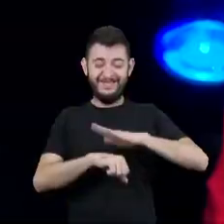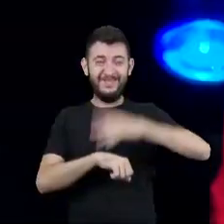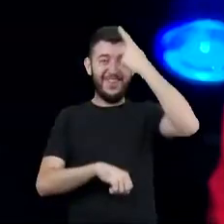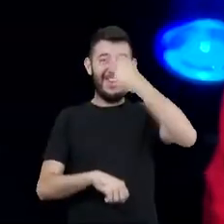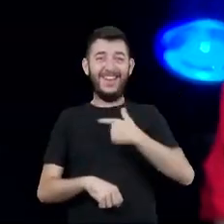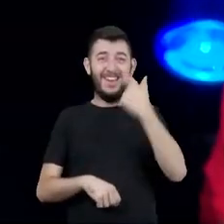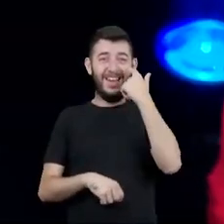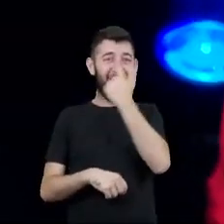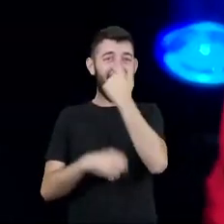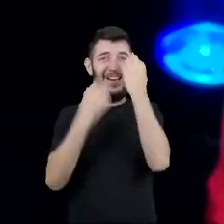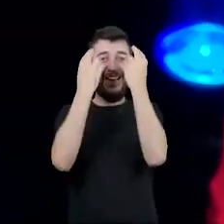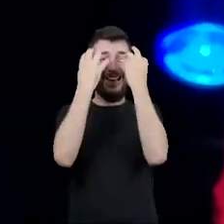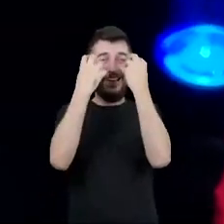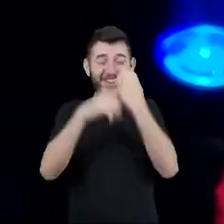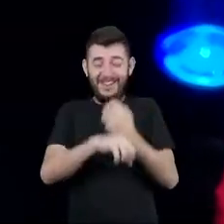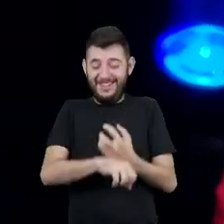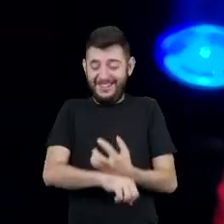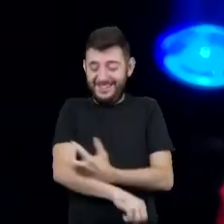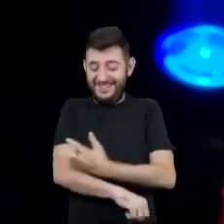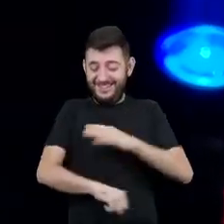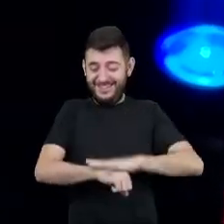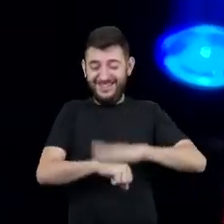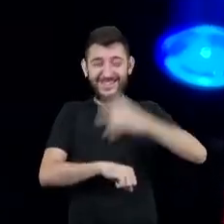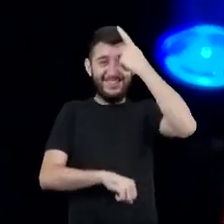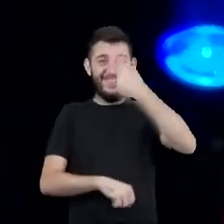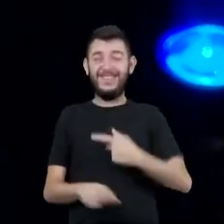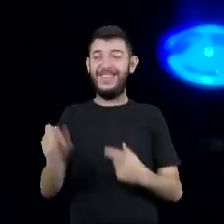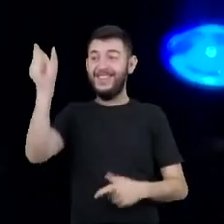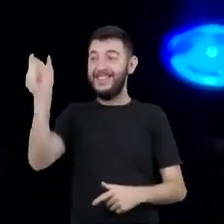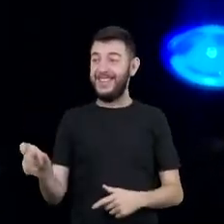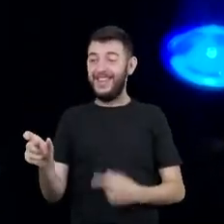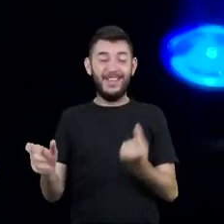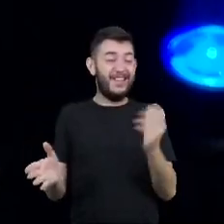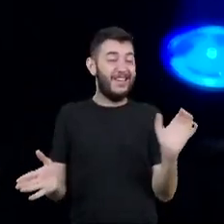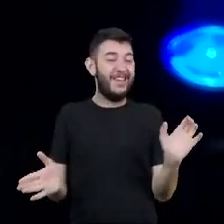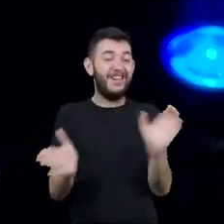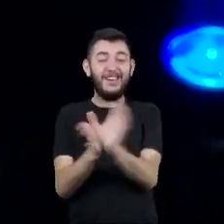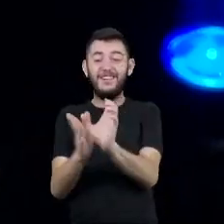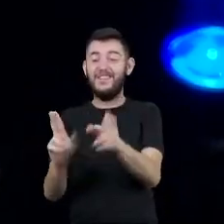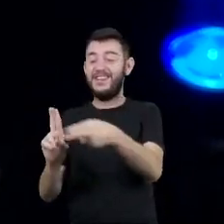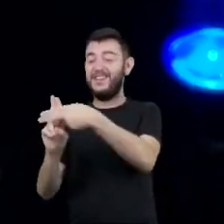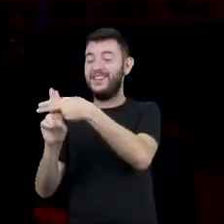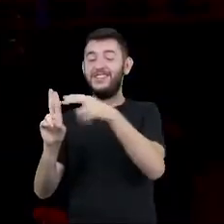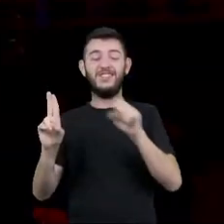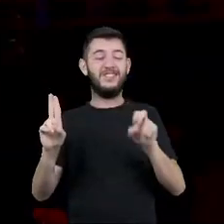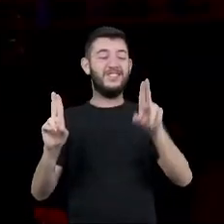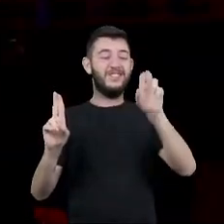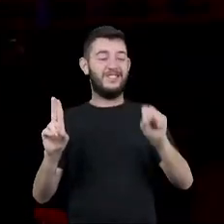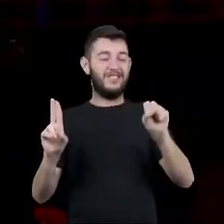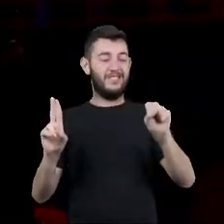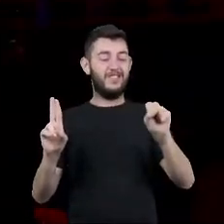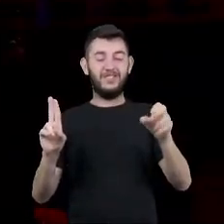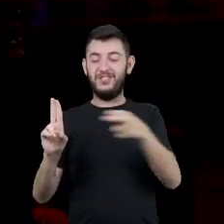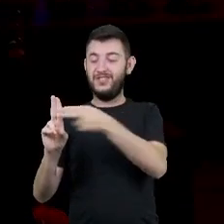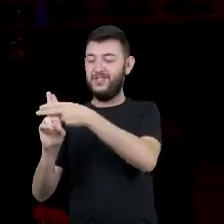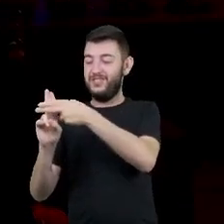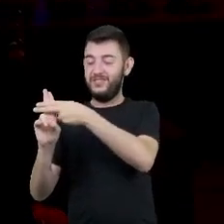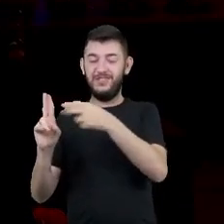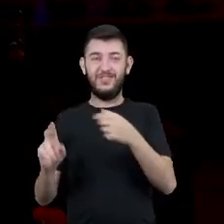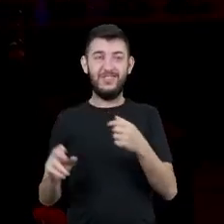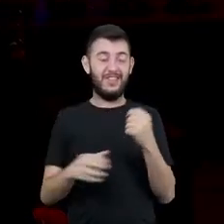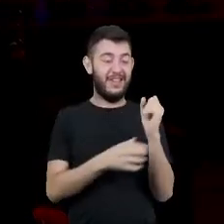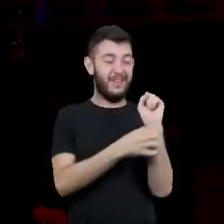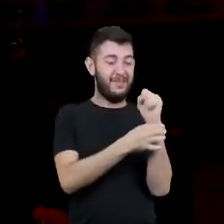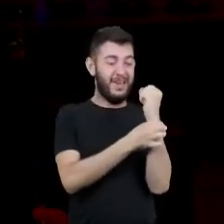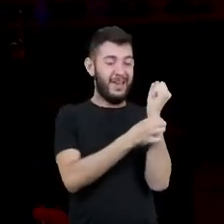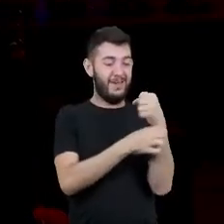Ele investiu tanto no SUS que todo o meu processo de reabilitação foi graças ao Sistema Único